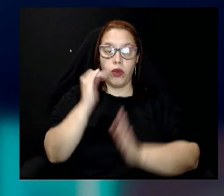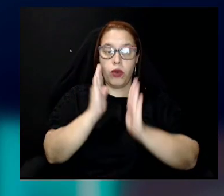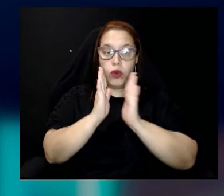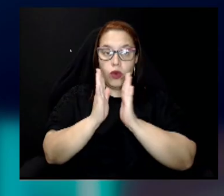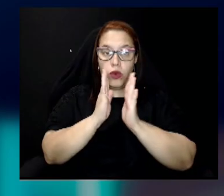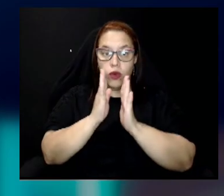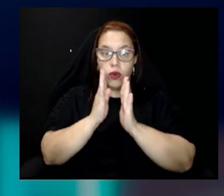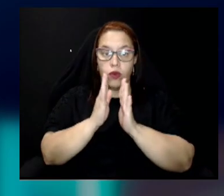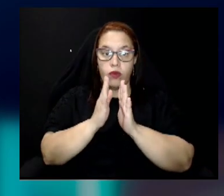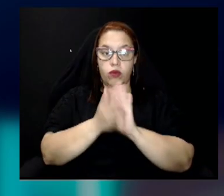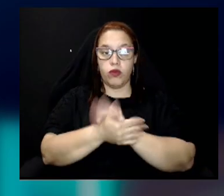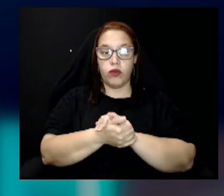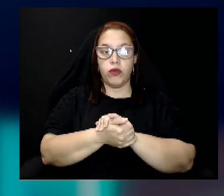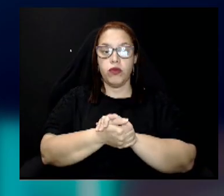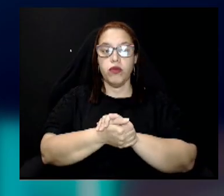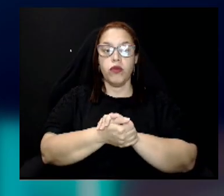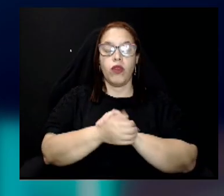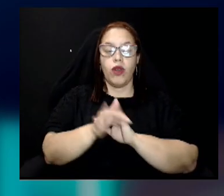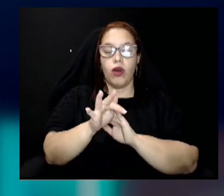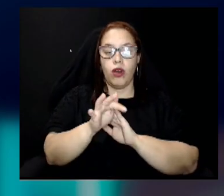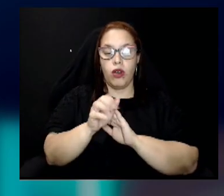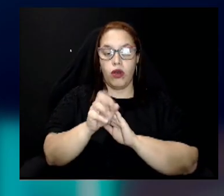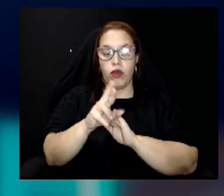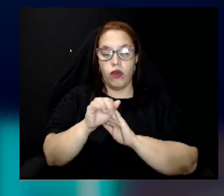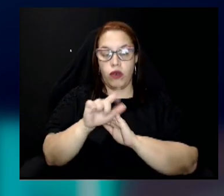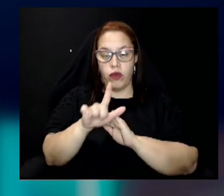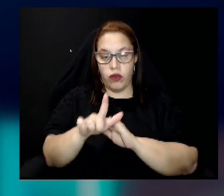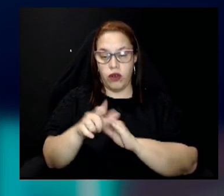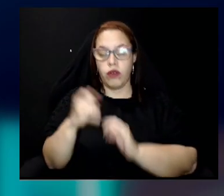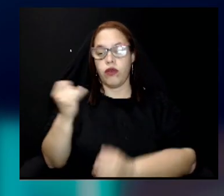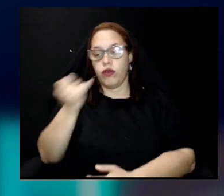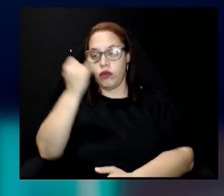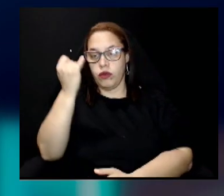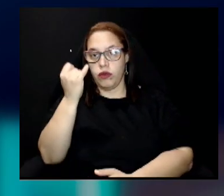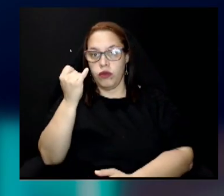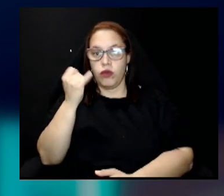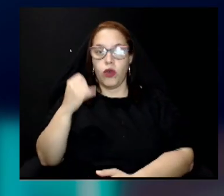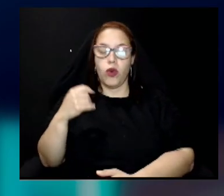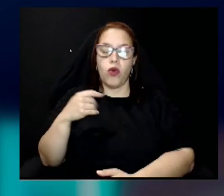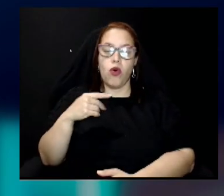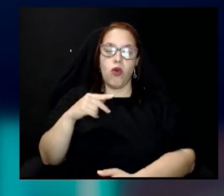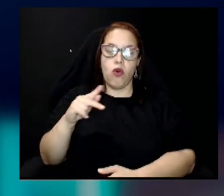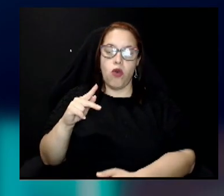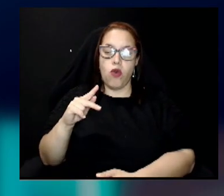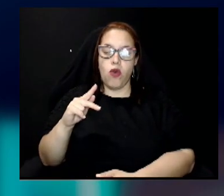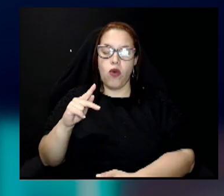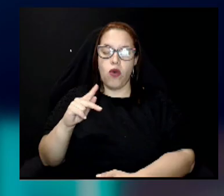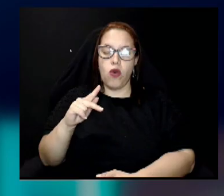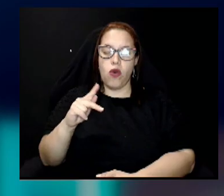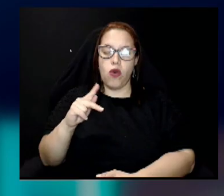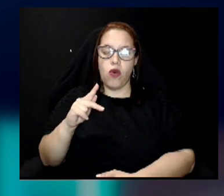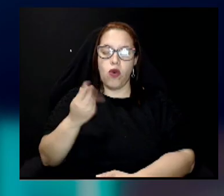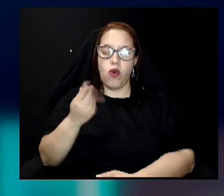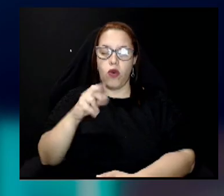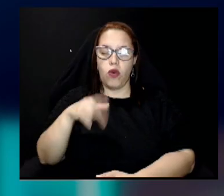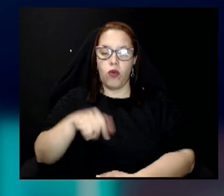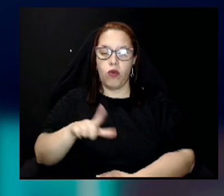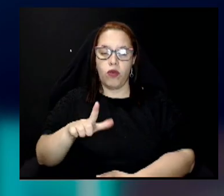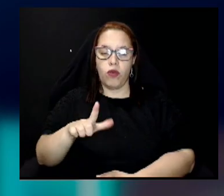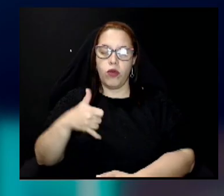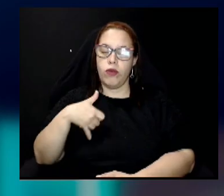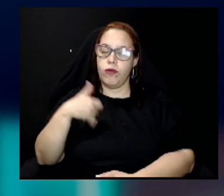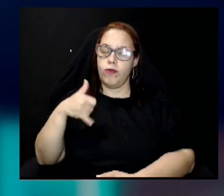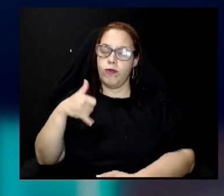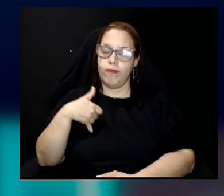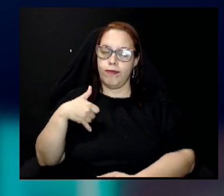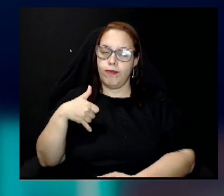da mulher, eles são órgãos importantes na questão hormonal da mulher, mas na faixa etária em que ele vai